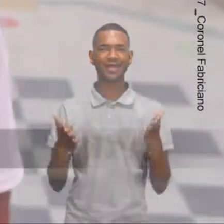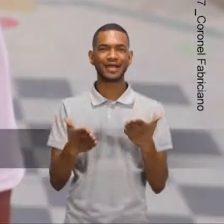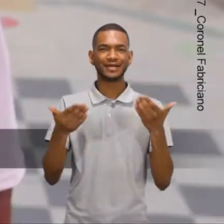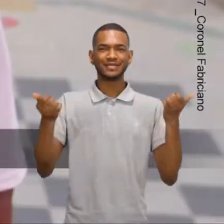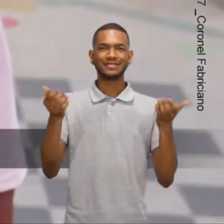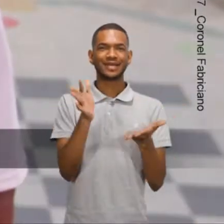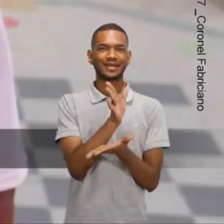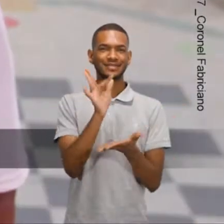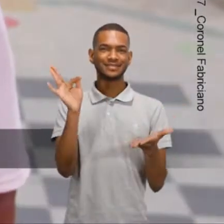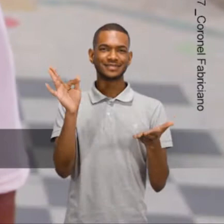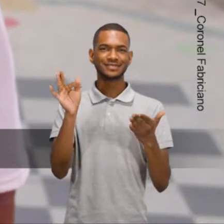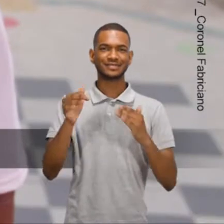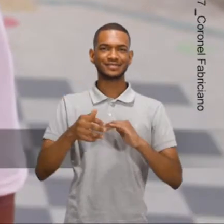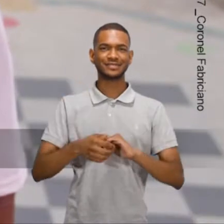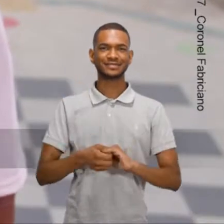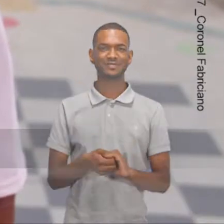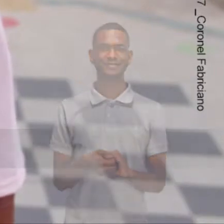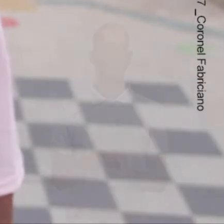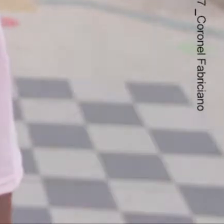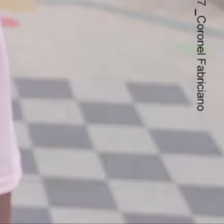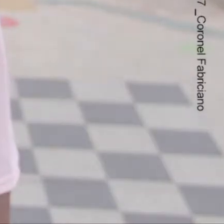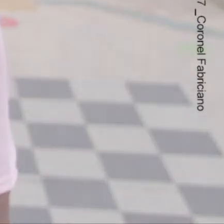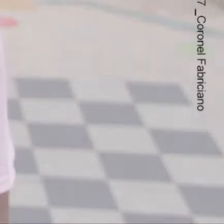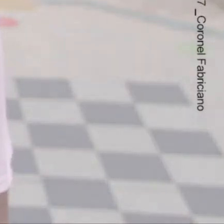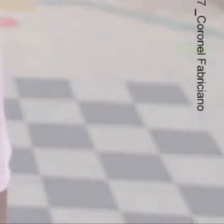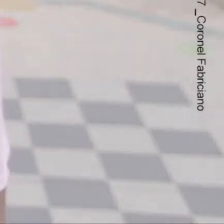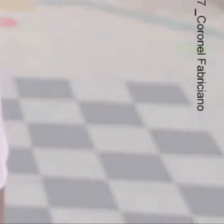É bem melhor para Fabriciano.